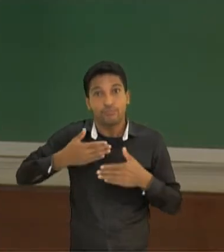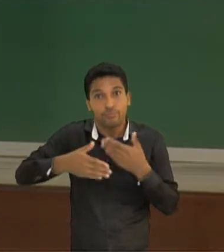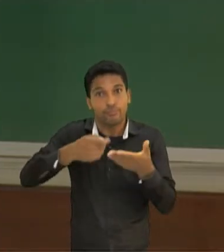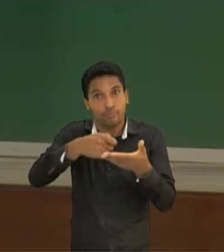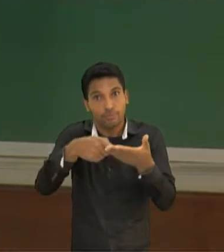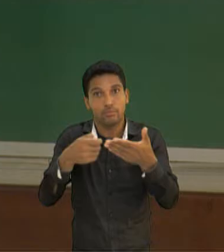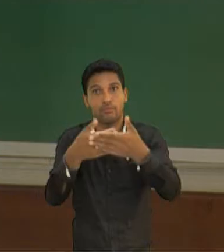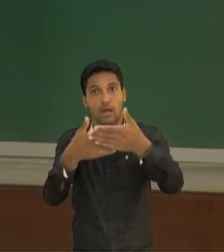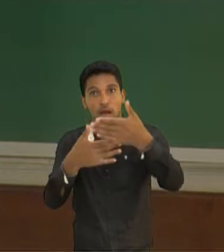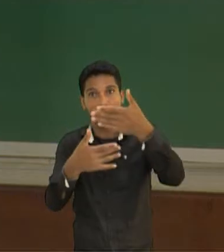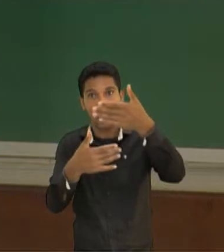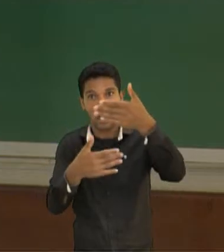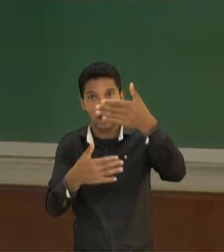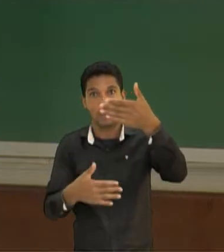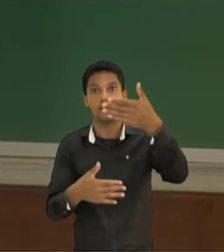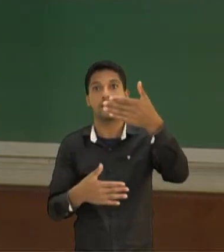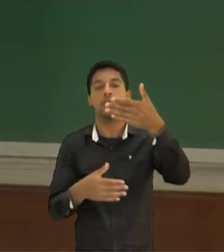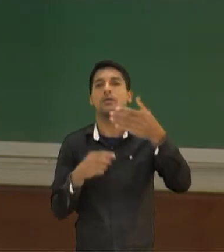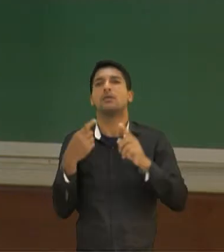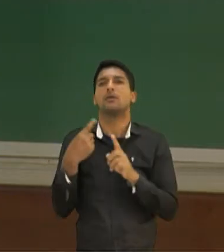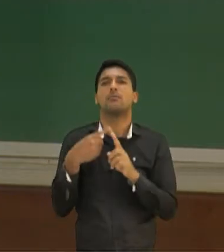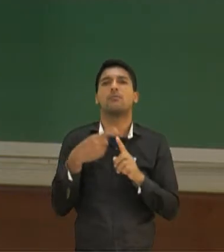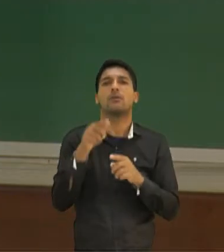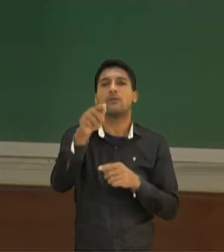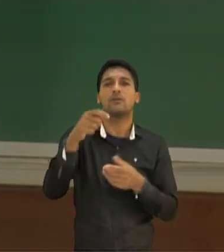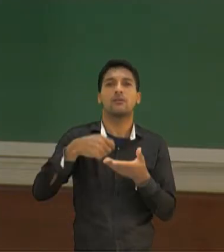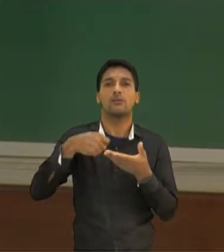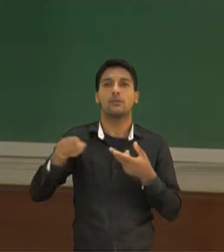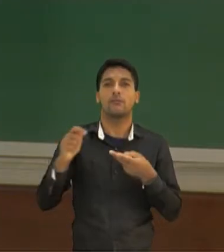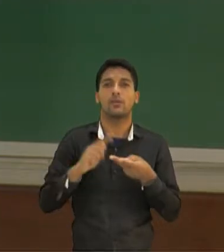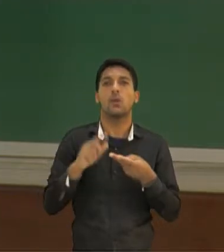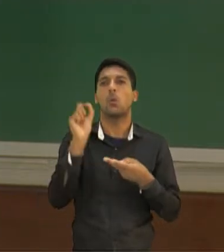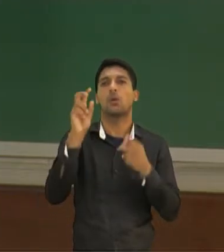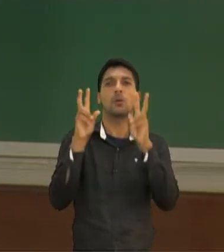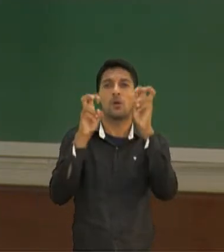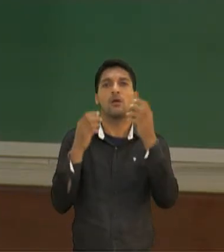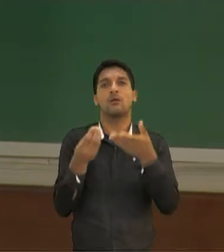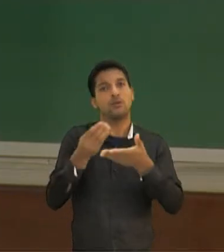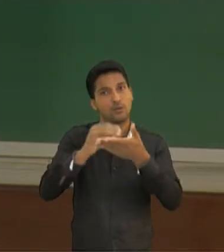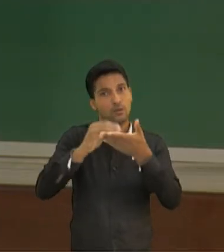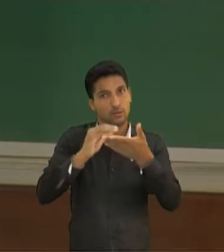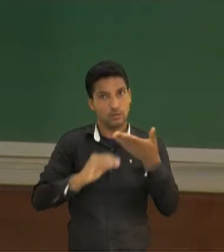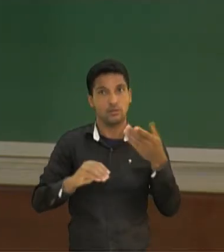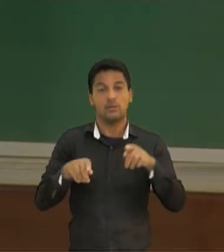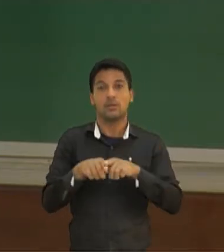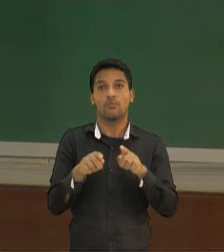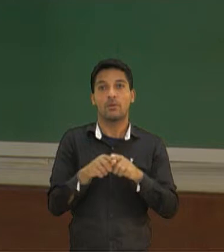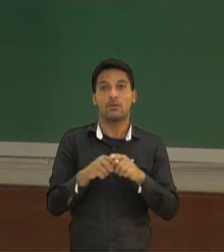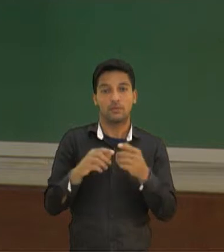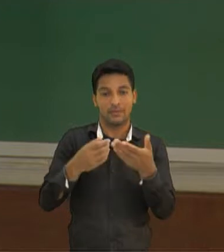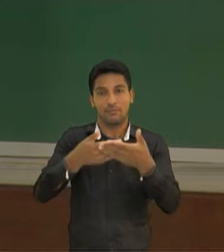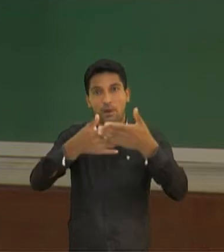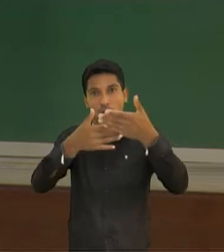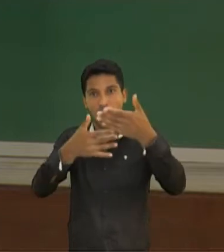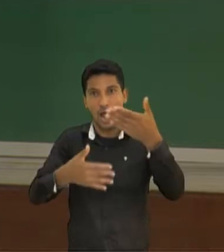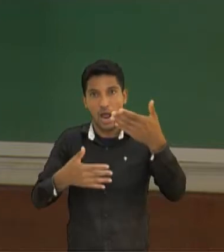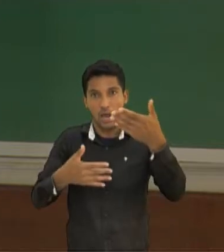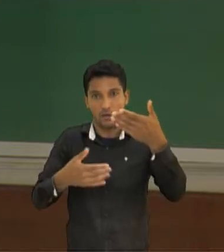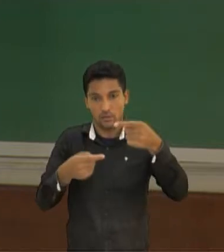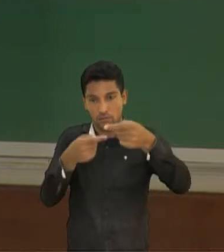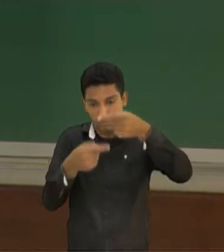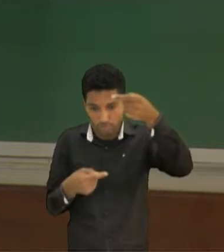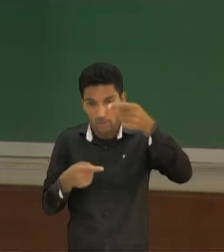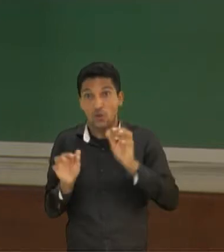Do que se trata? Por que que eu estou escrevendo essa carta, né? E por fim, o desfecho. Como que eu finalizo essa